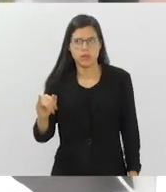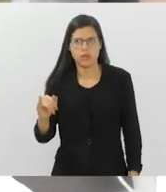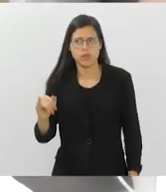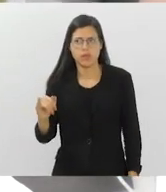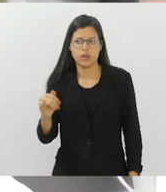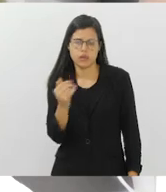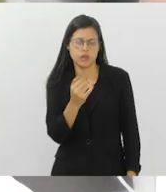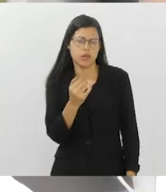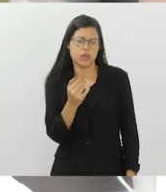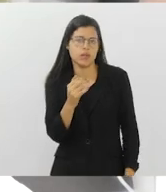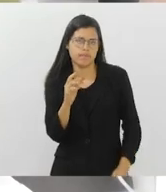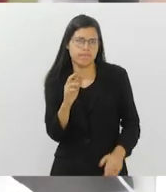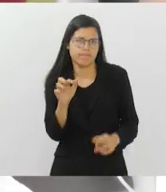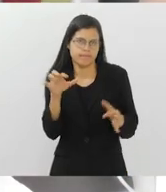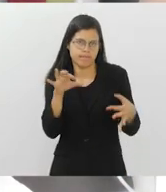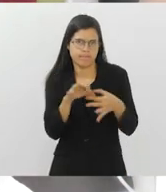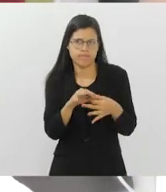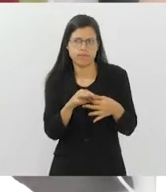esses dois